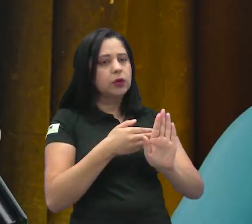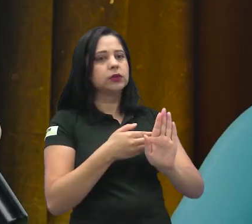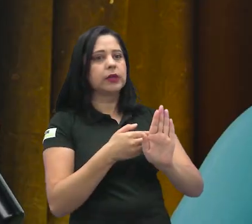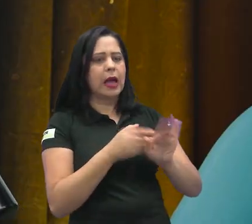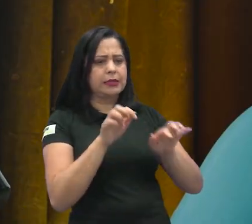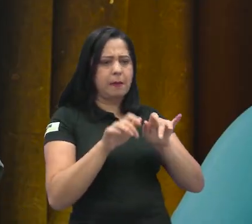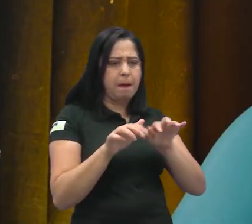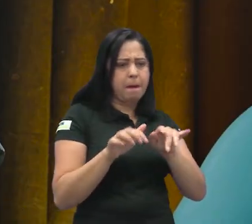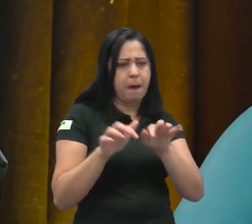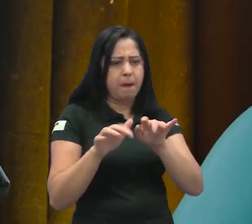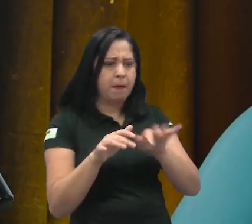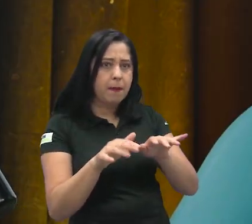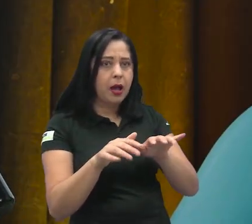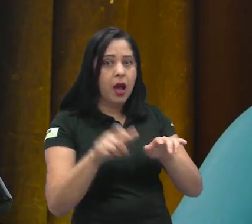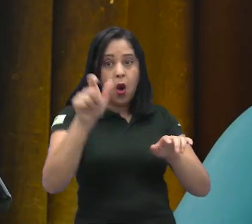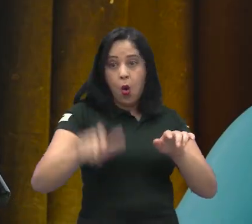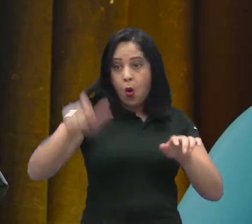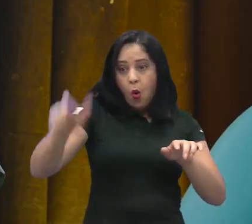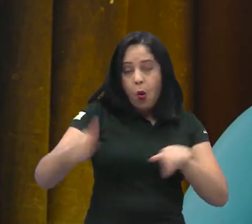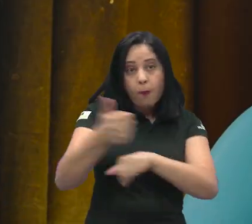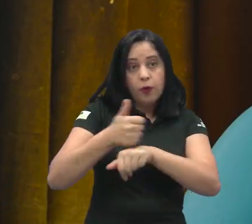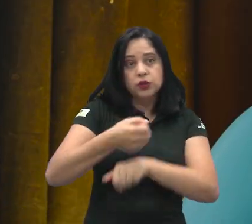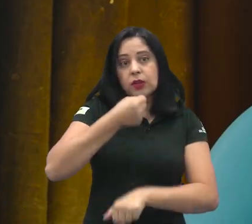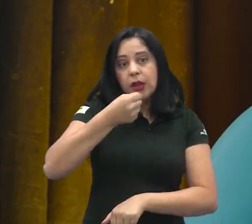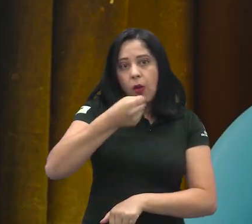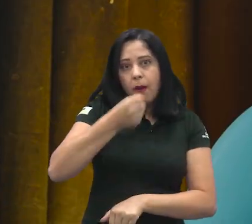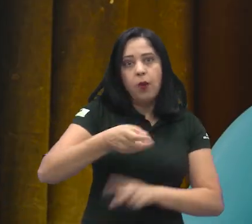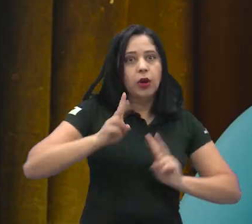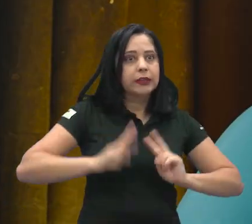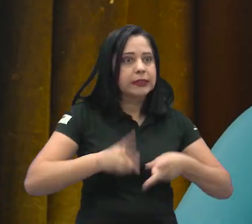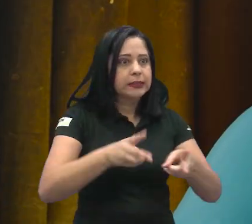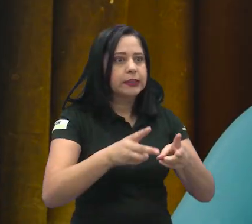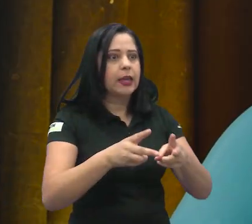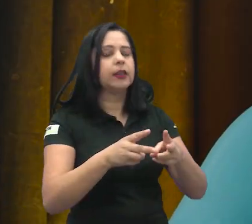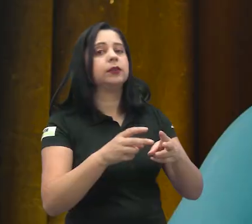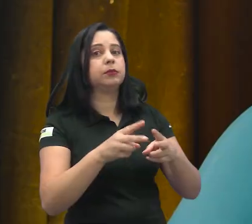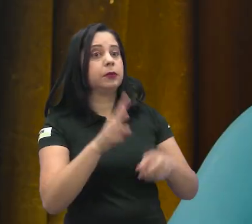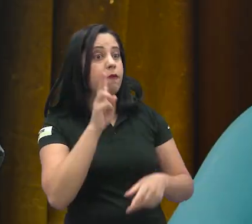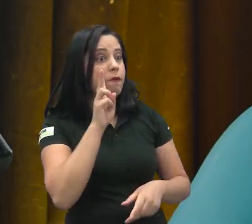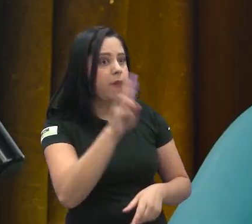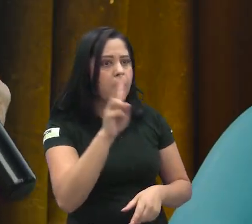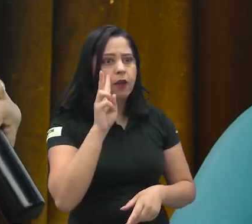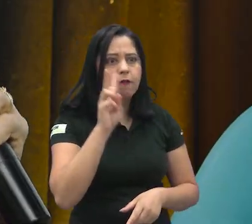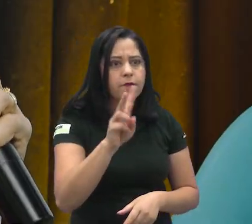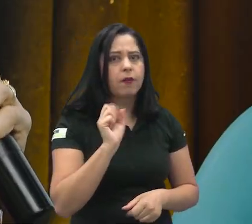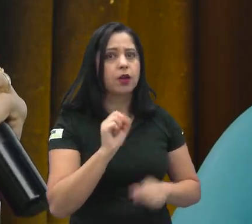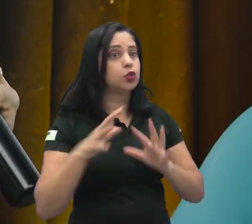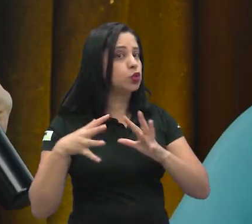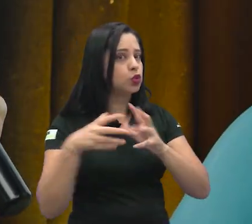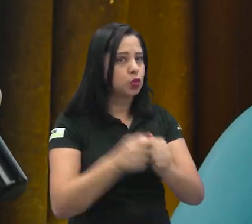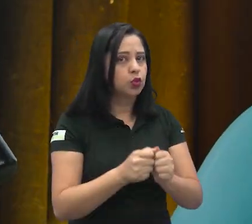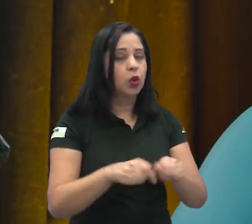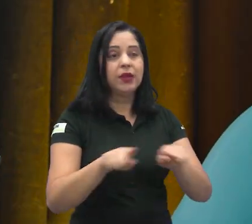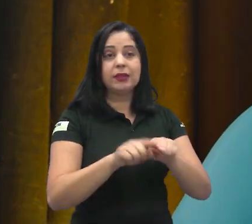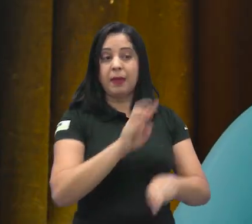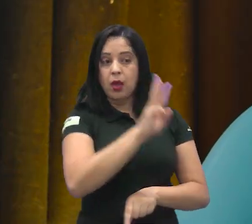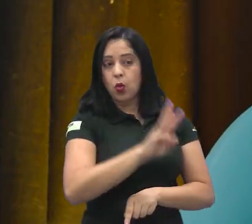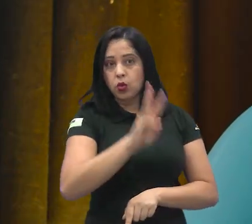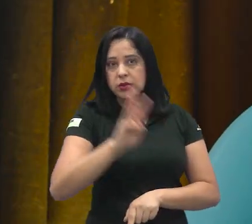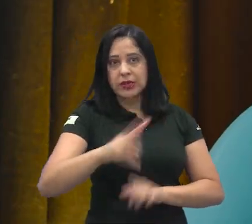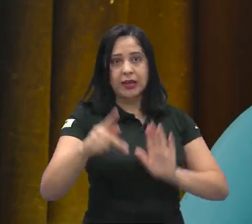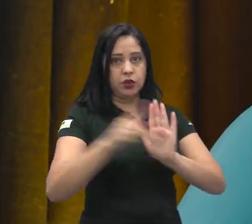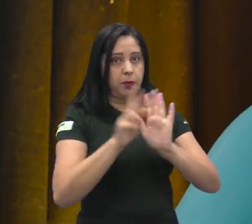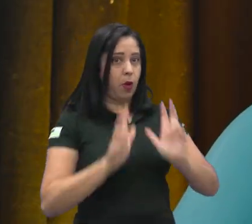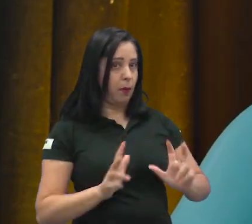esse levantamento, os repórteres também, a gente está sempre de olho ali também na sessão, no que é divulgado no site da Câmara,